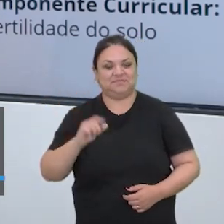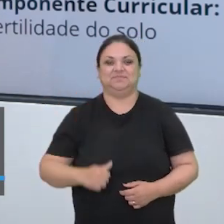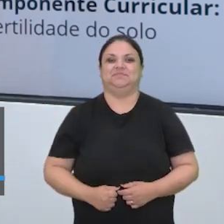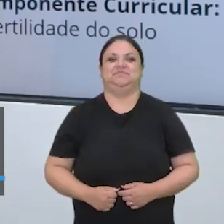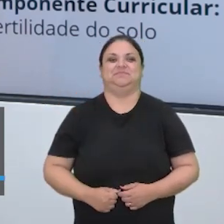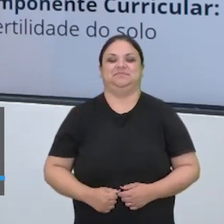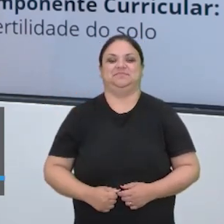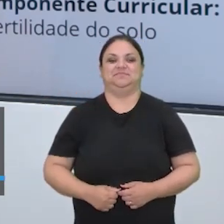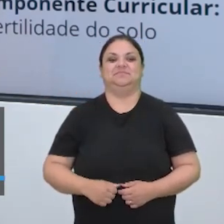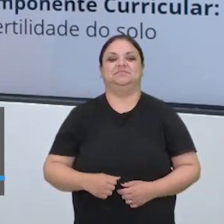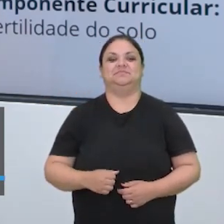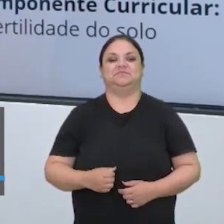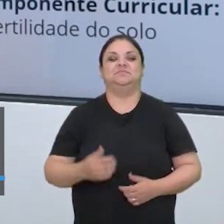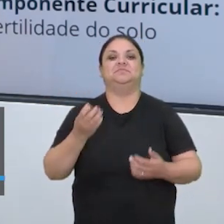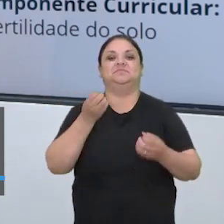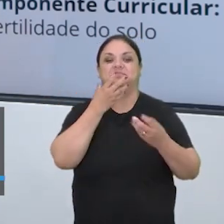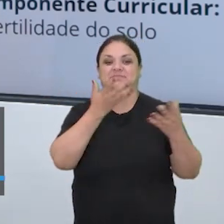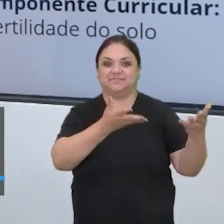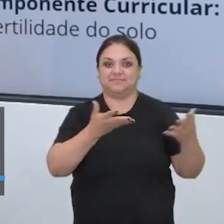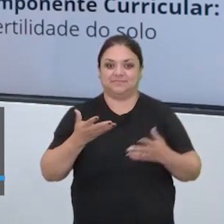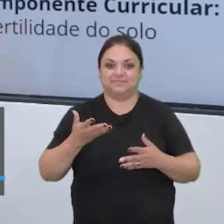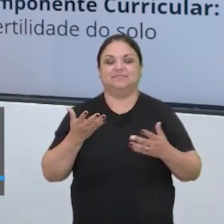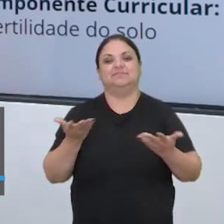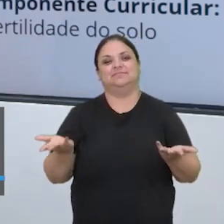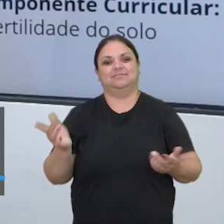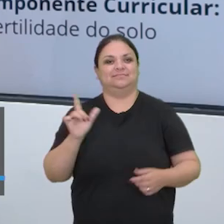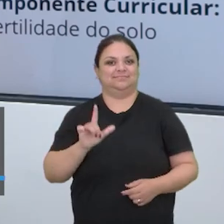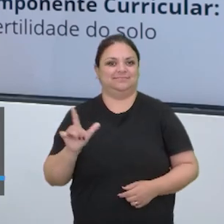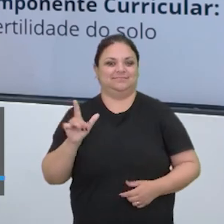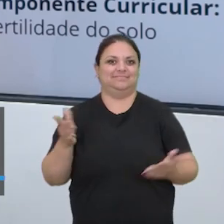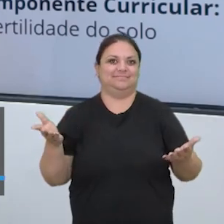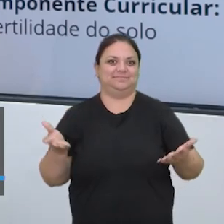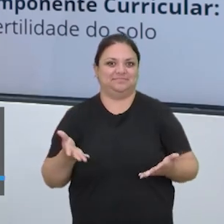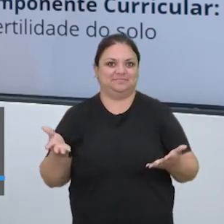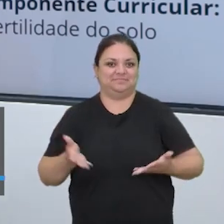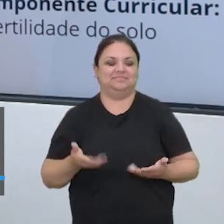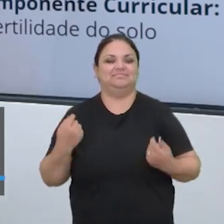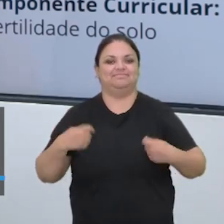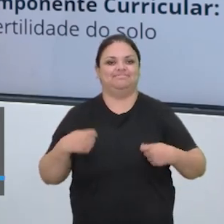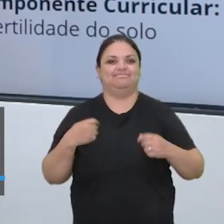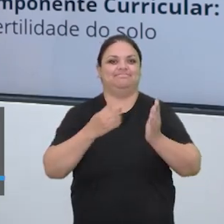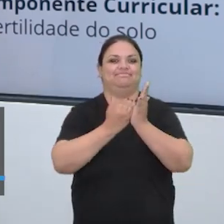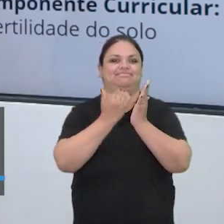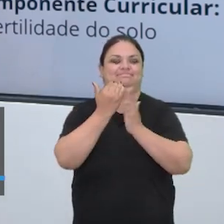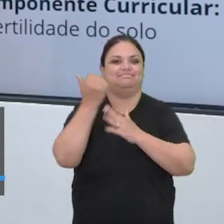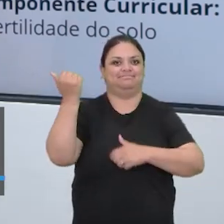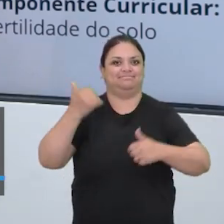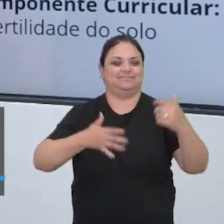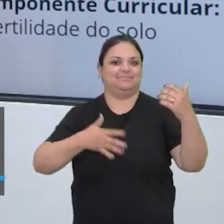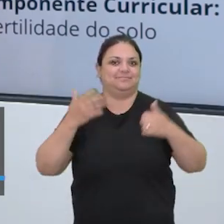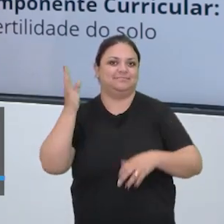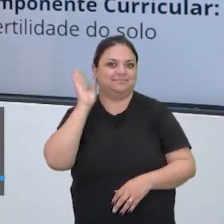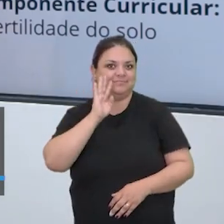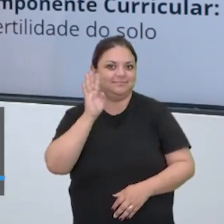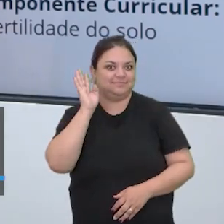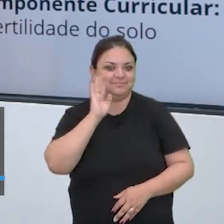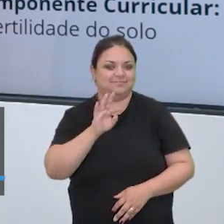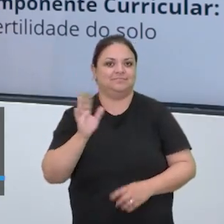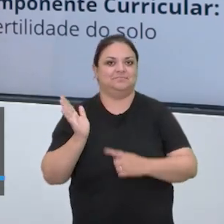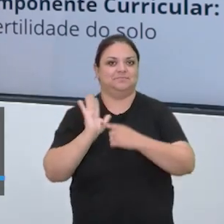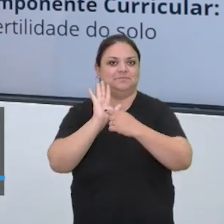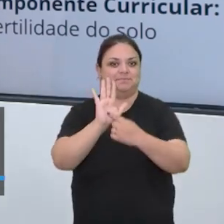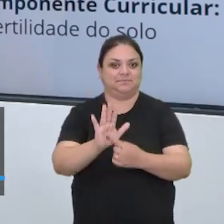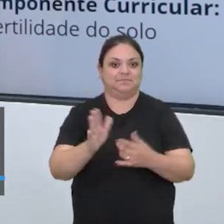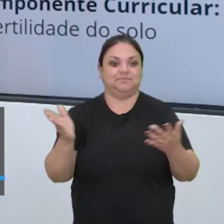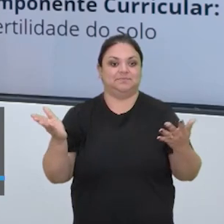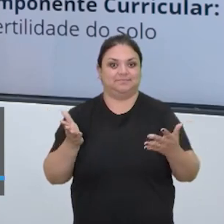seja bem-vinda. E, claro, agora a gente precisa falar sobre uma coisa muito legal que nós estamos lançando